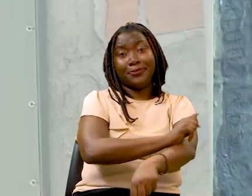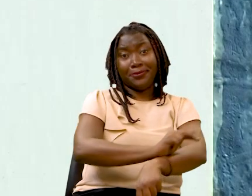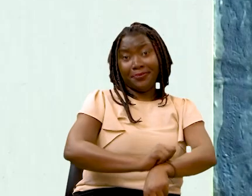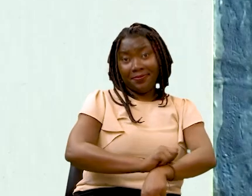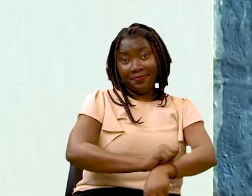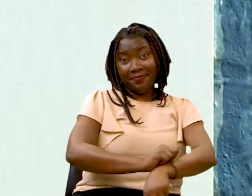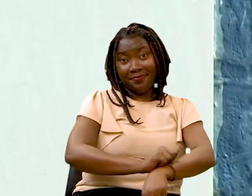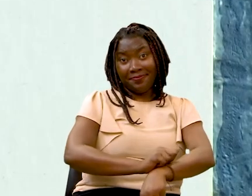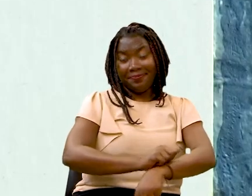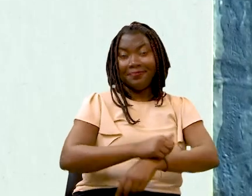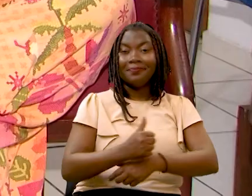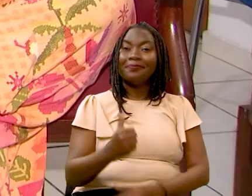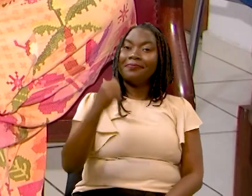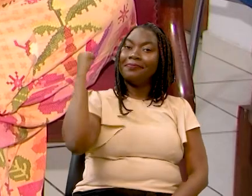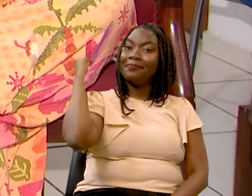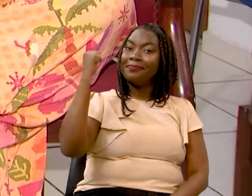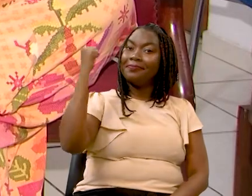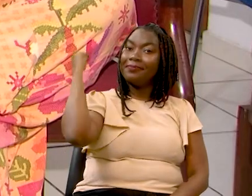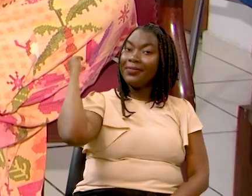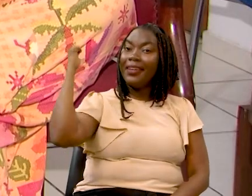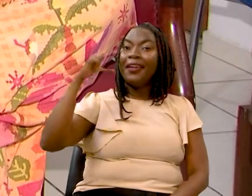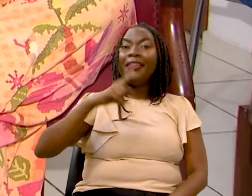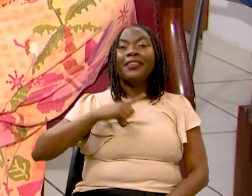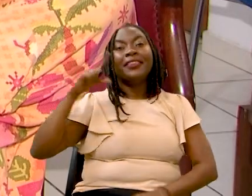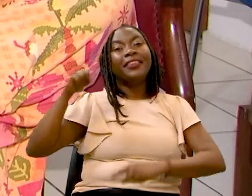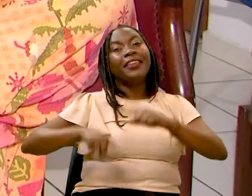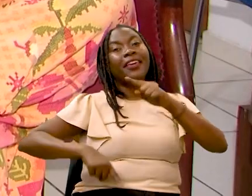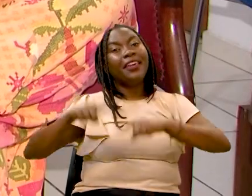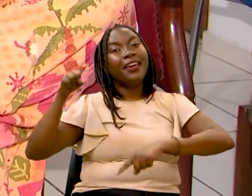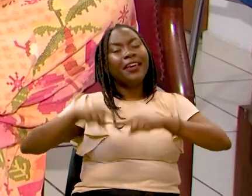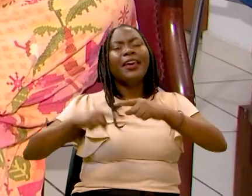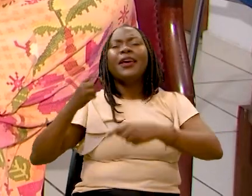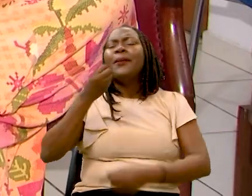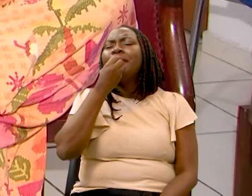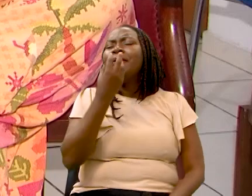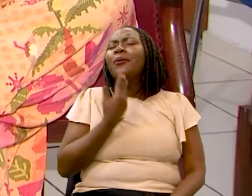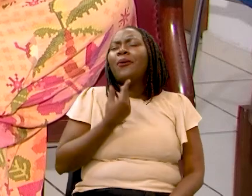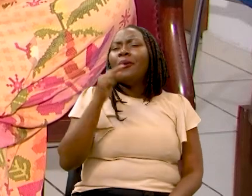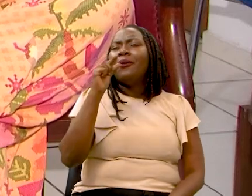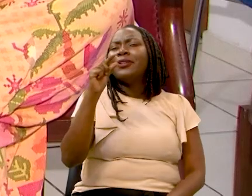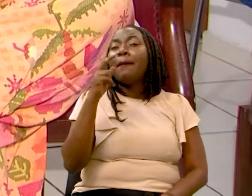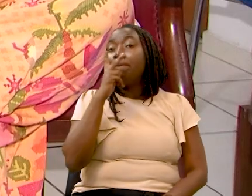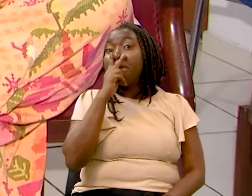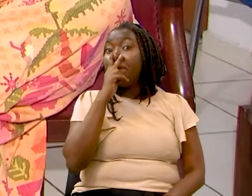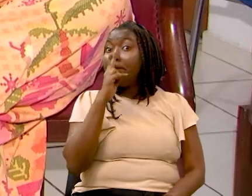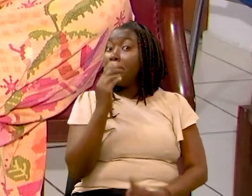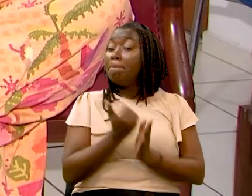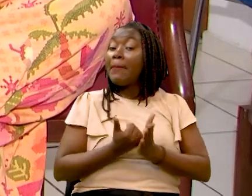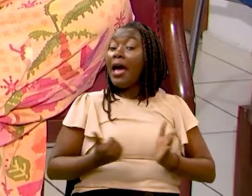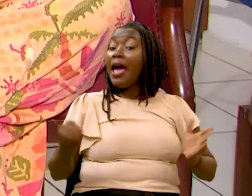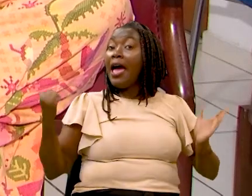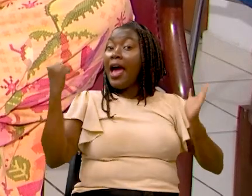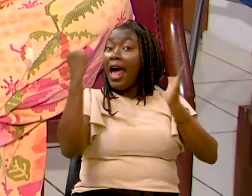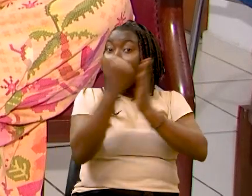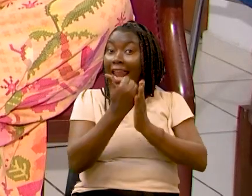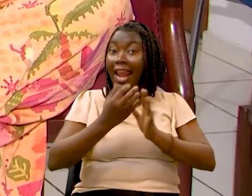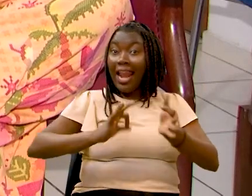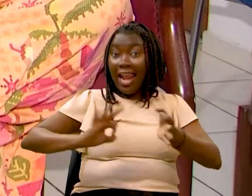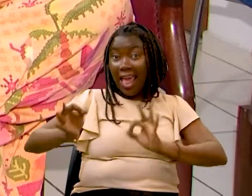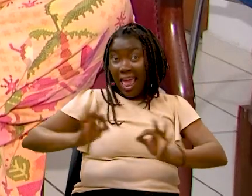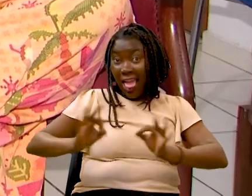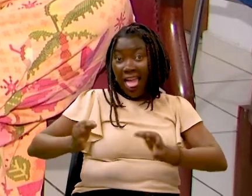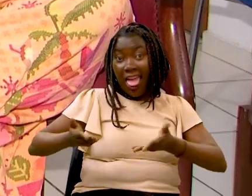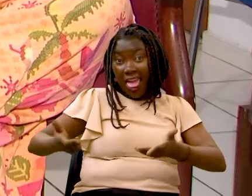relações étnico-raciais. A gente tem aqui no fundo, inclusive, um material, me conta um pouquinho, porque parece que